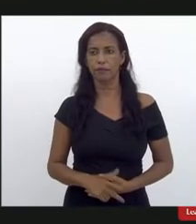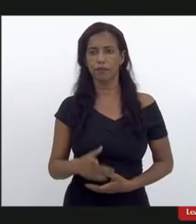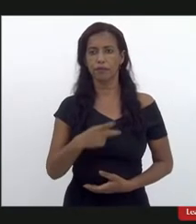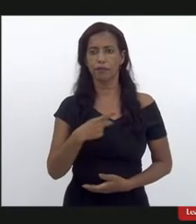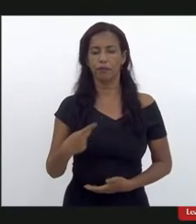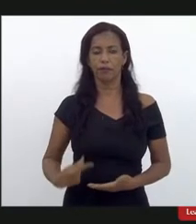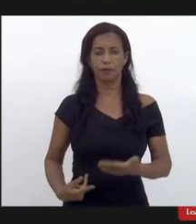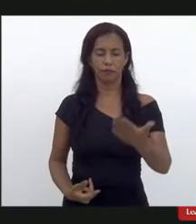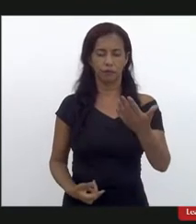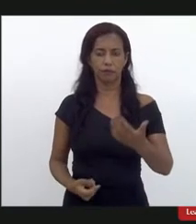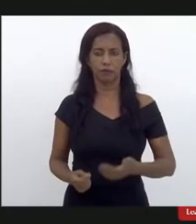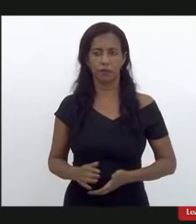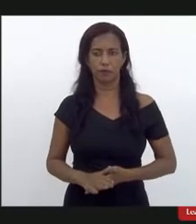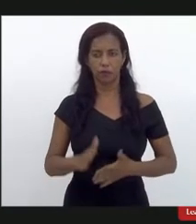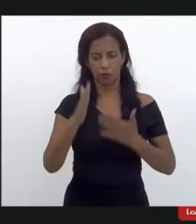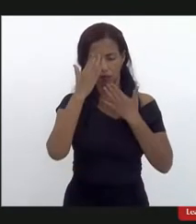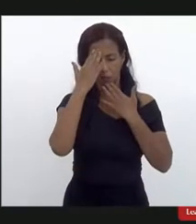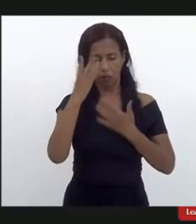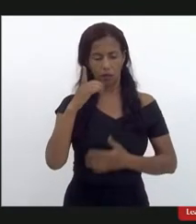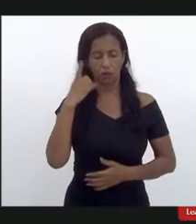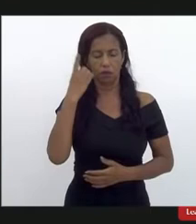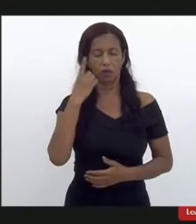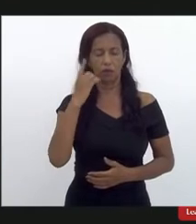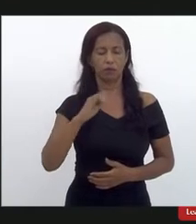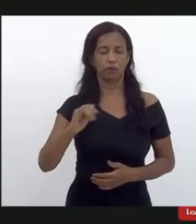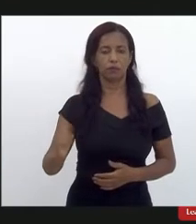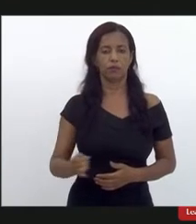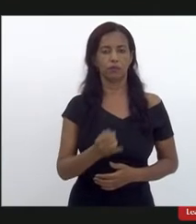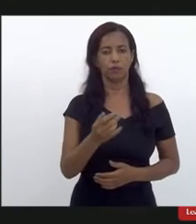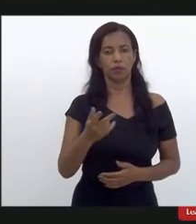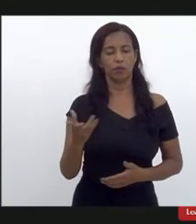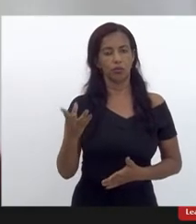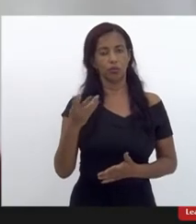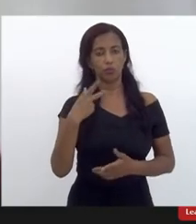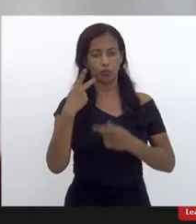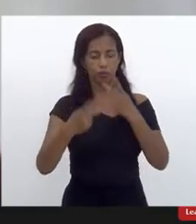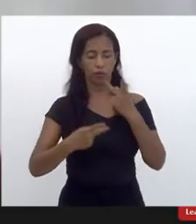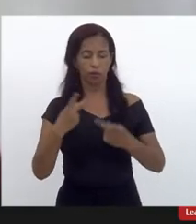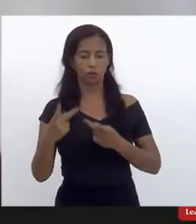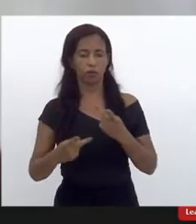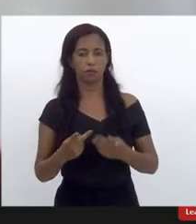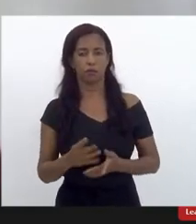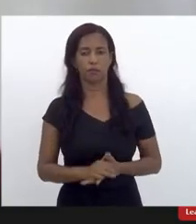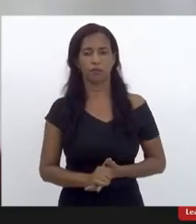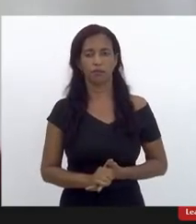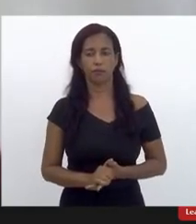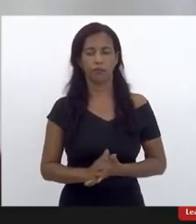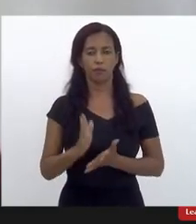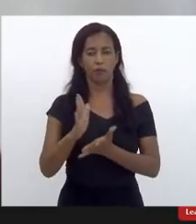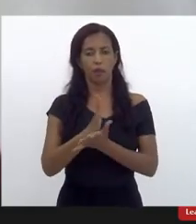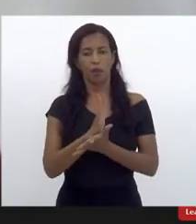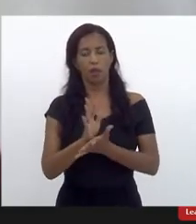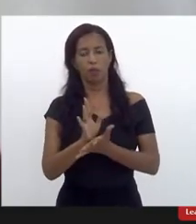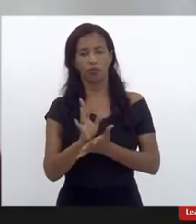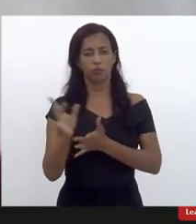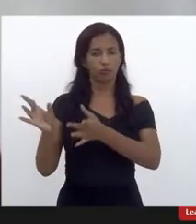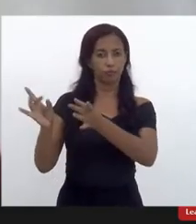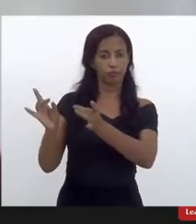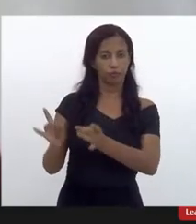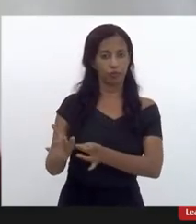Carrilho. Agradeço, deputado, a oportunidade de já poder colocar e falar sobre algumas questões